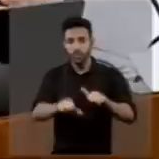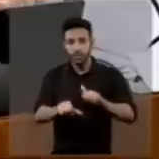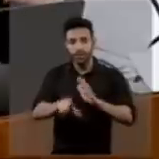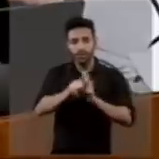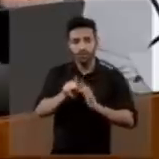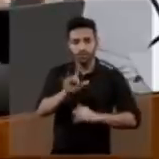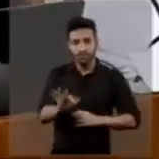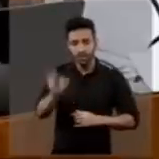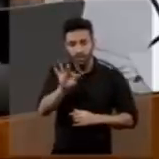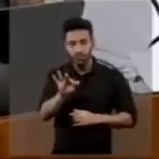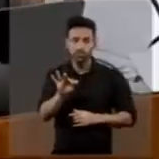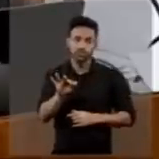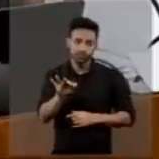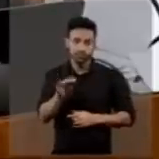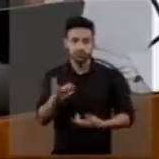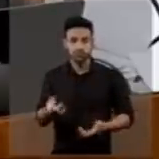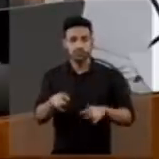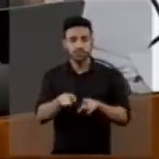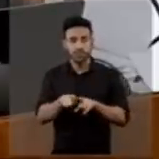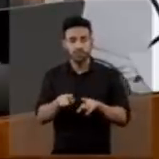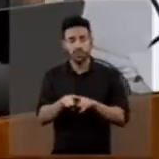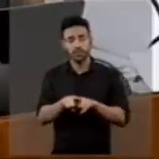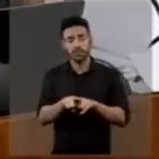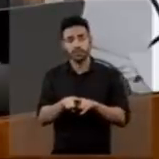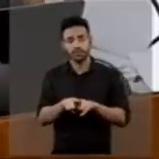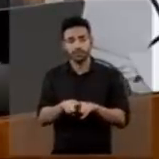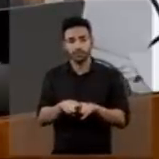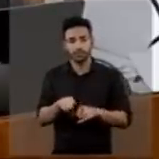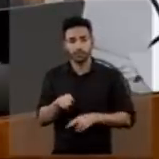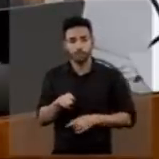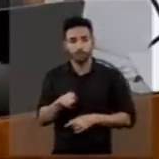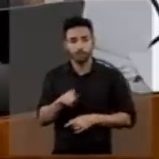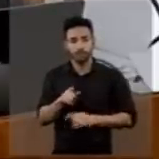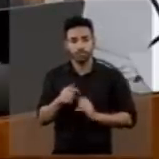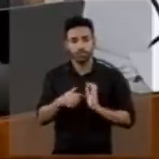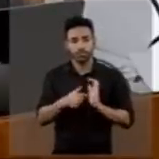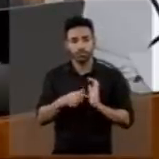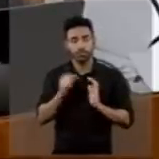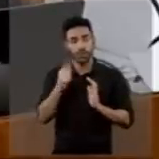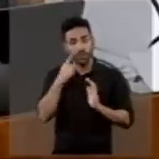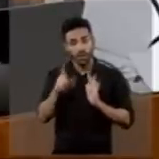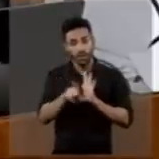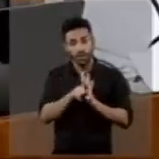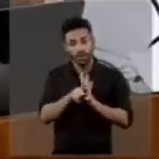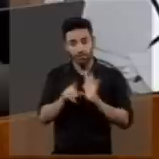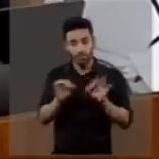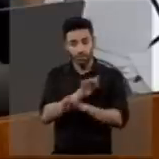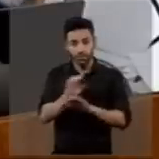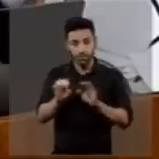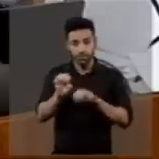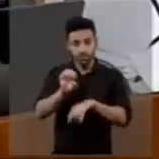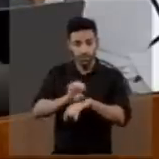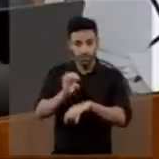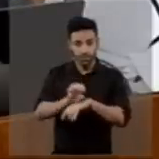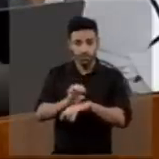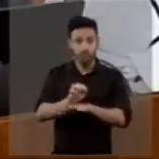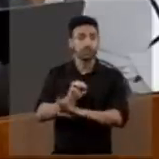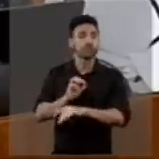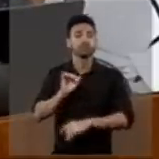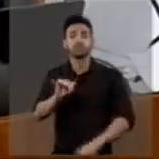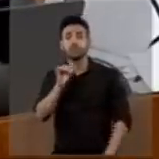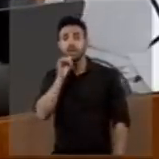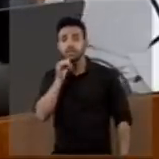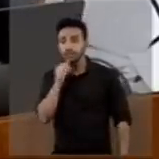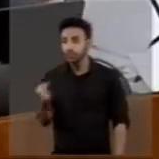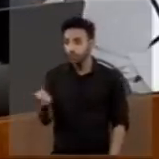federal, automaticamente estaria a lei estadual alterada. Ou seja, uma determinada composição